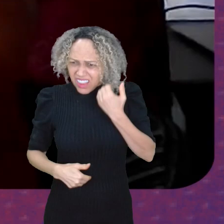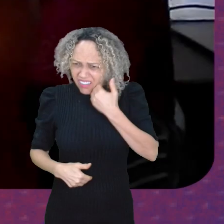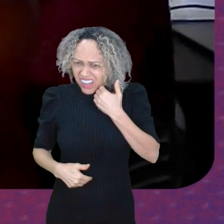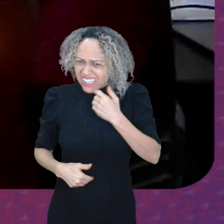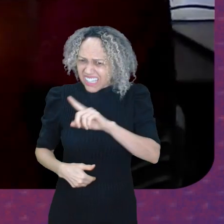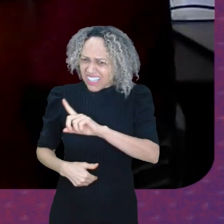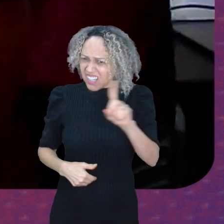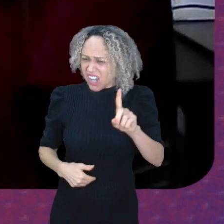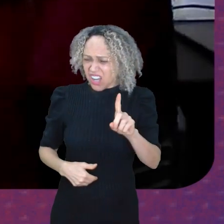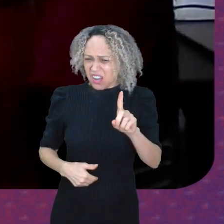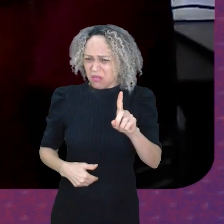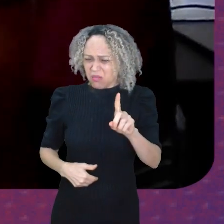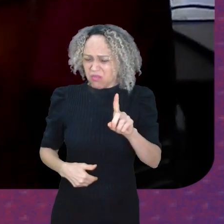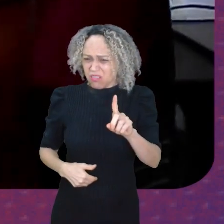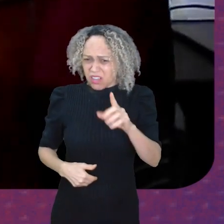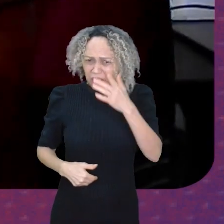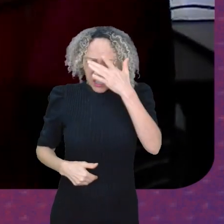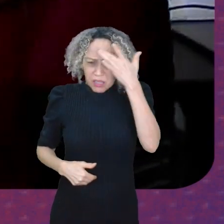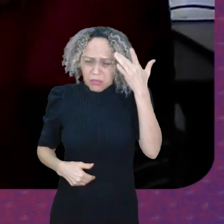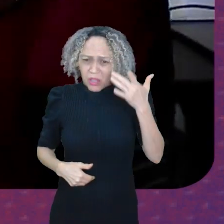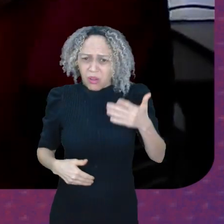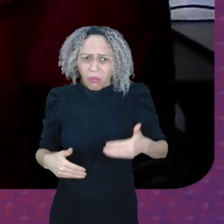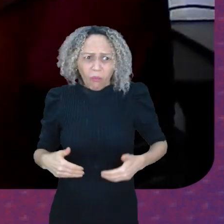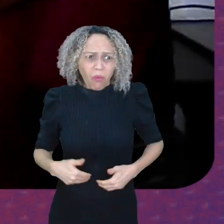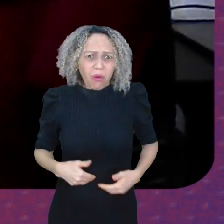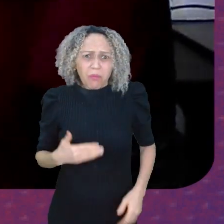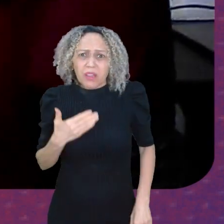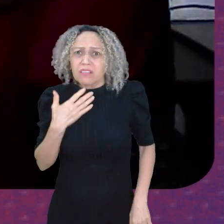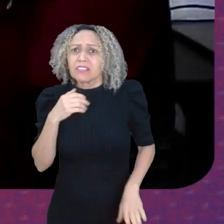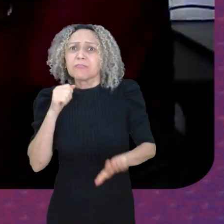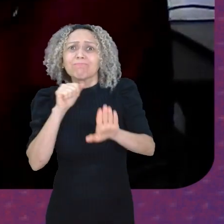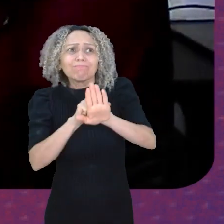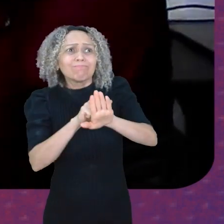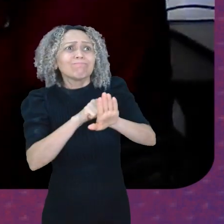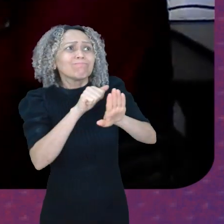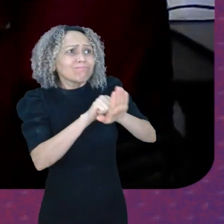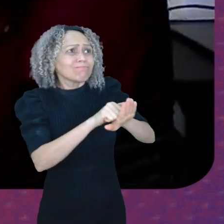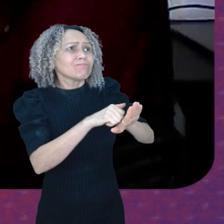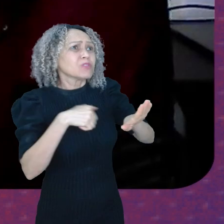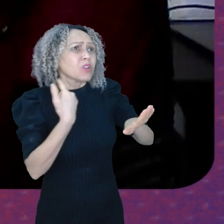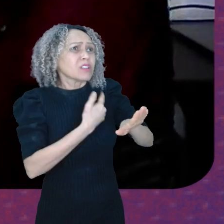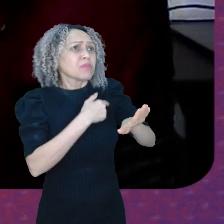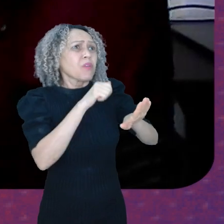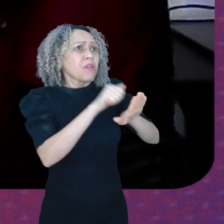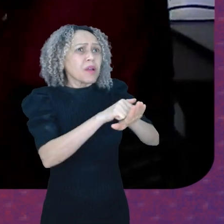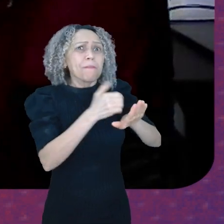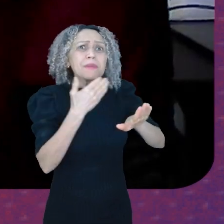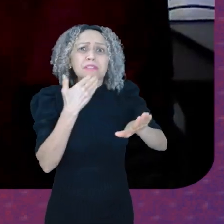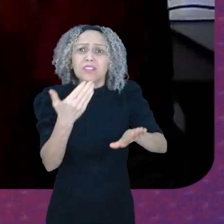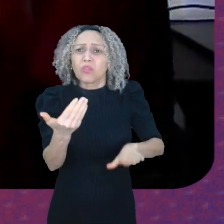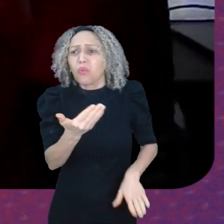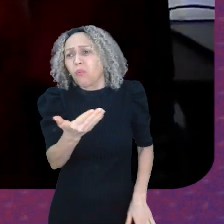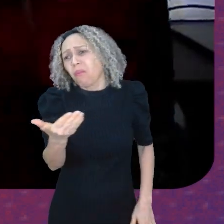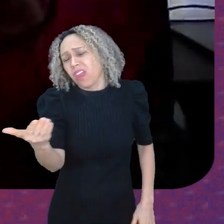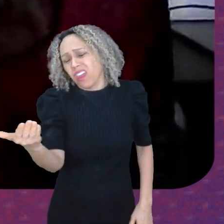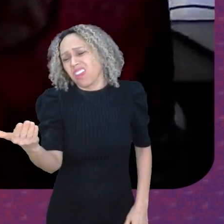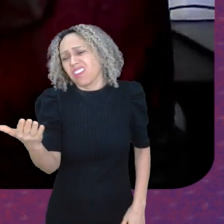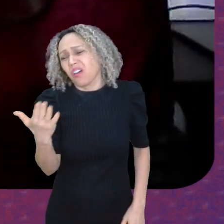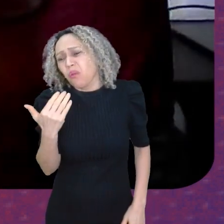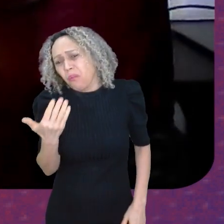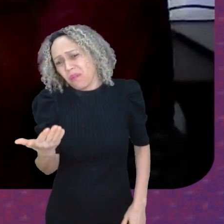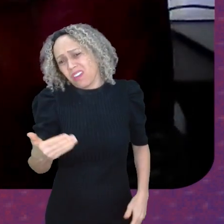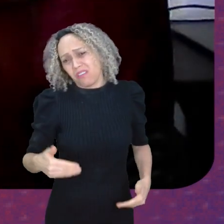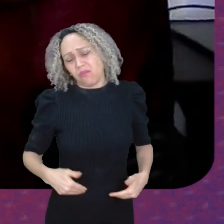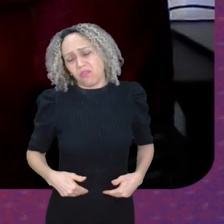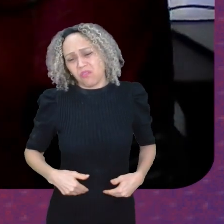O número de pessoas morando nas ruas aumentou drasticamente. Pelo